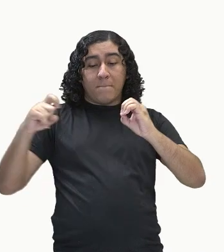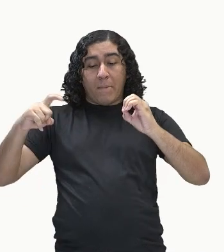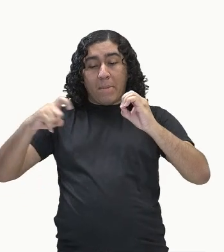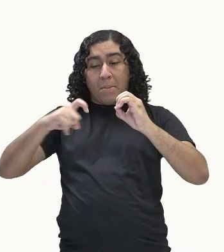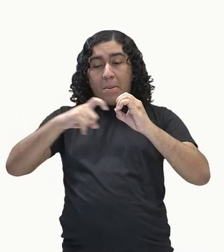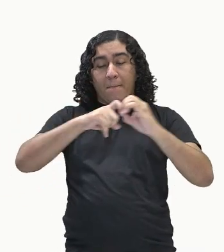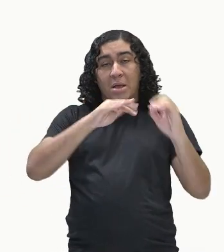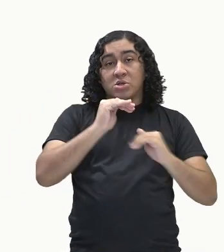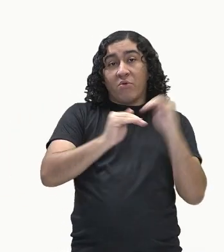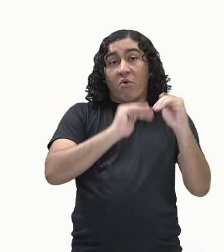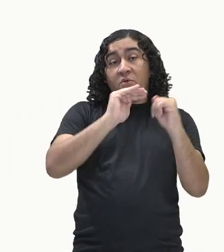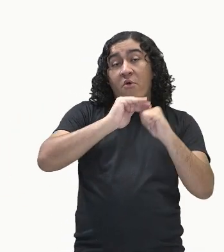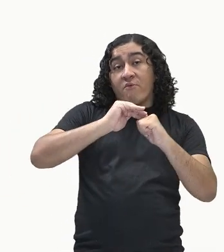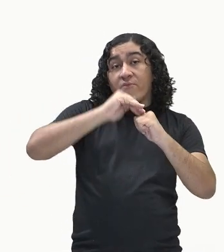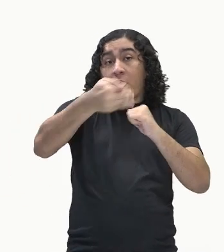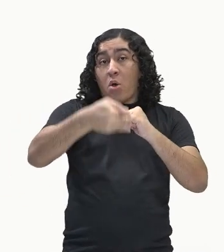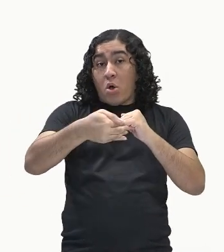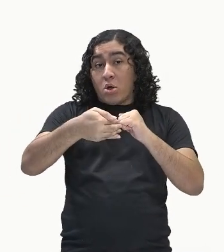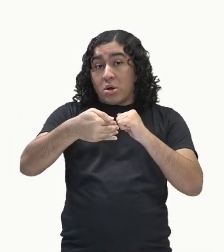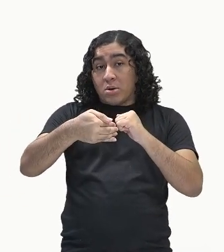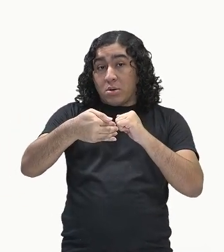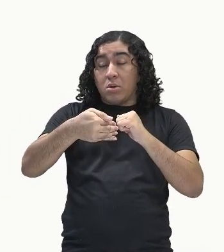desenvolve fora do corpo